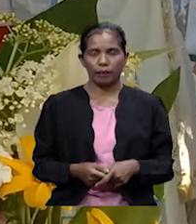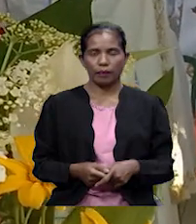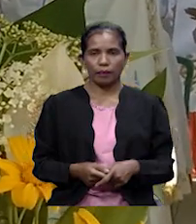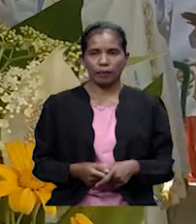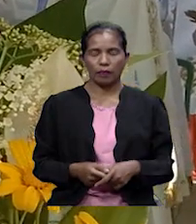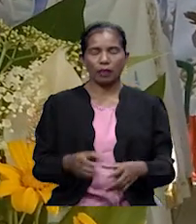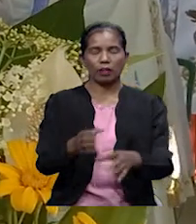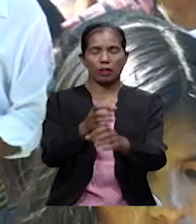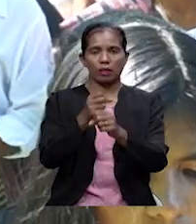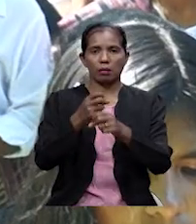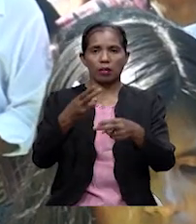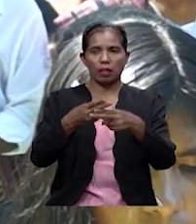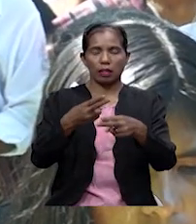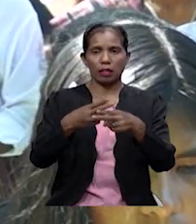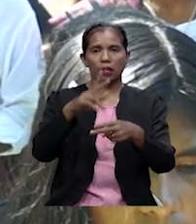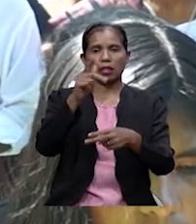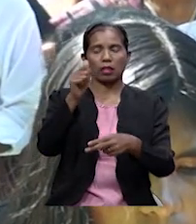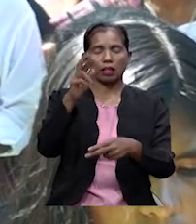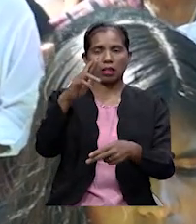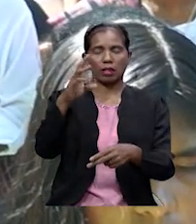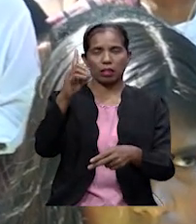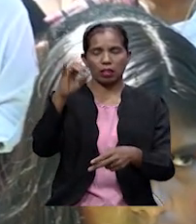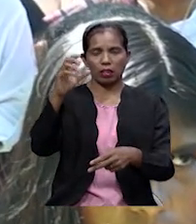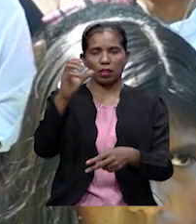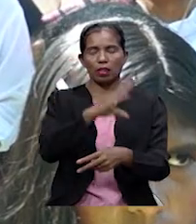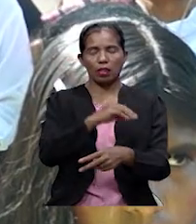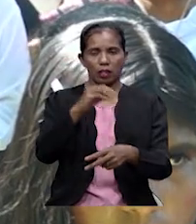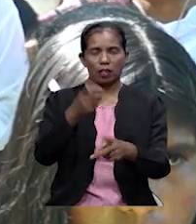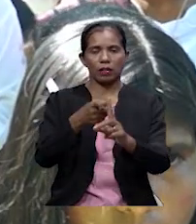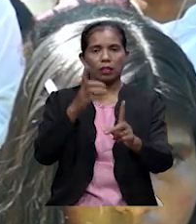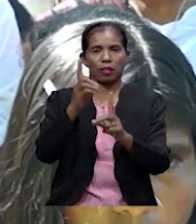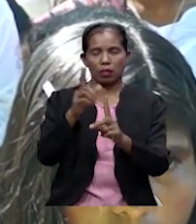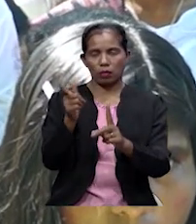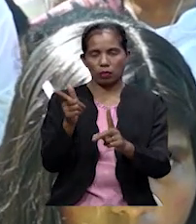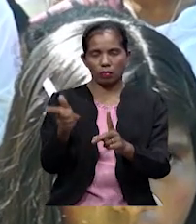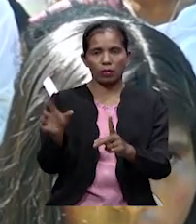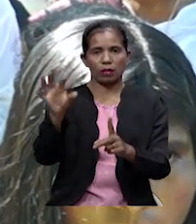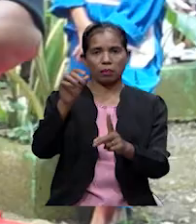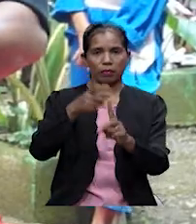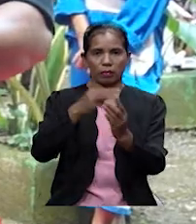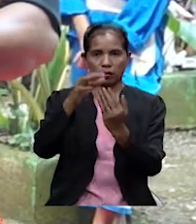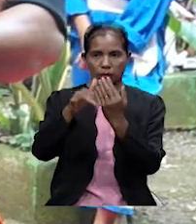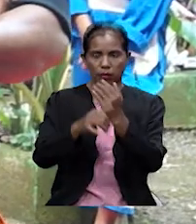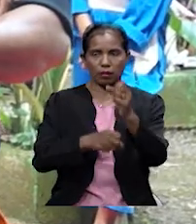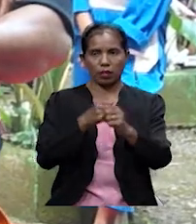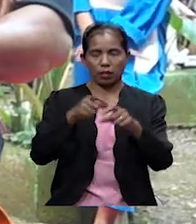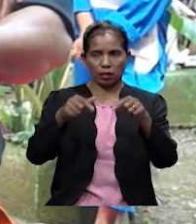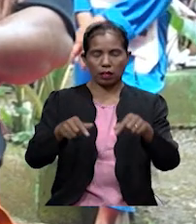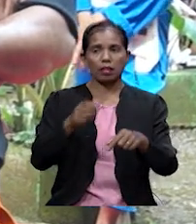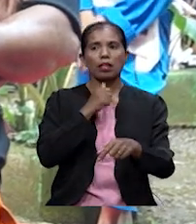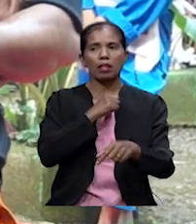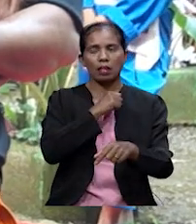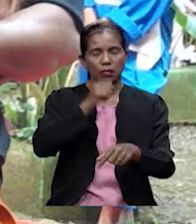simu nomeação no dar cardeal Jose Amo Papa Francisco e a lorum ruanulo recensia fulang maio tinangne, arcebispo metropolitana